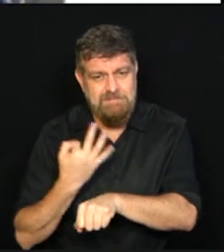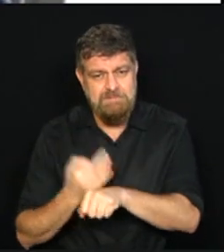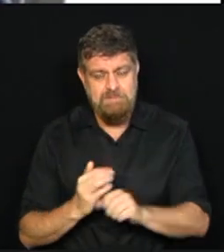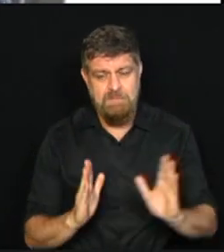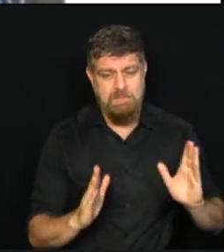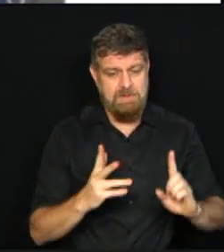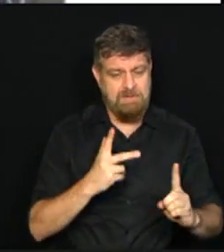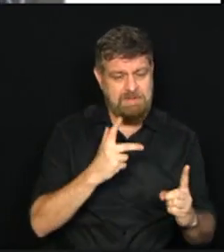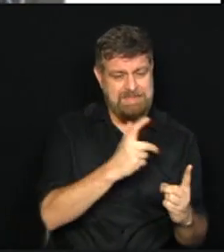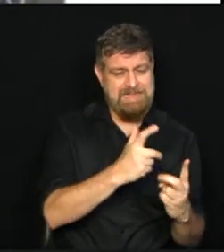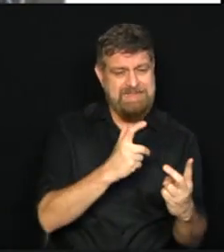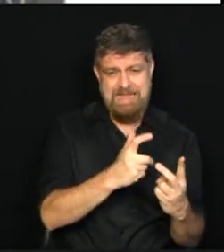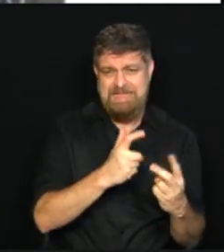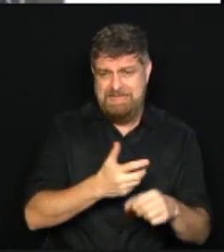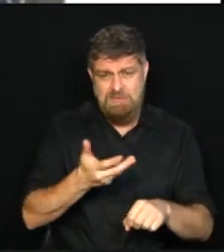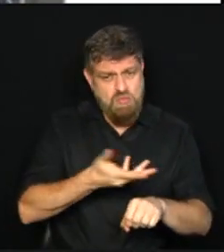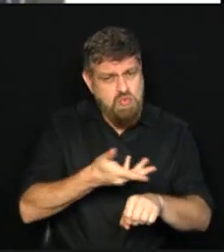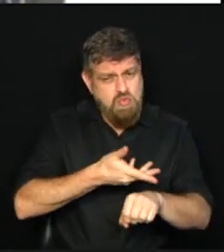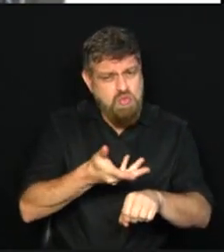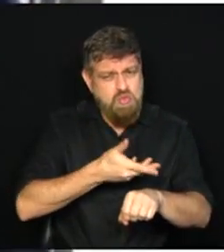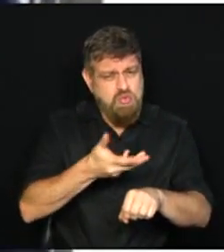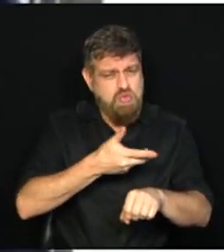vacinação muito intensa.